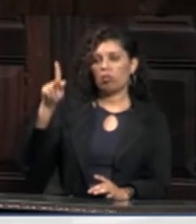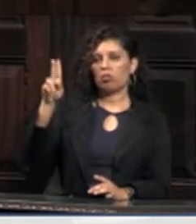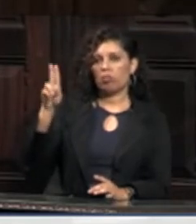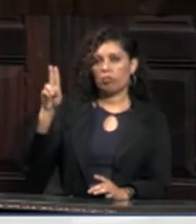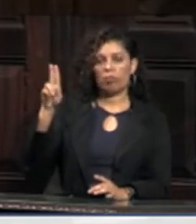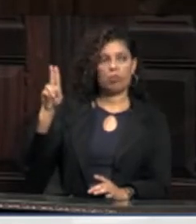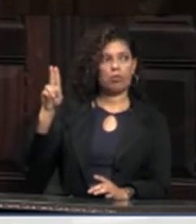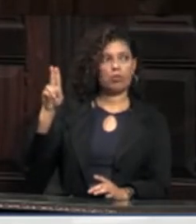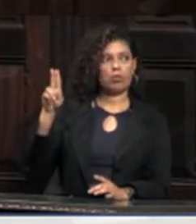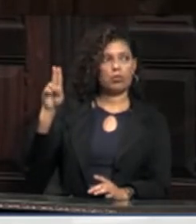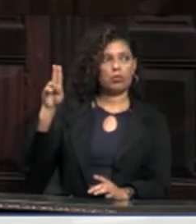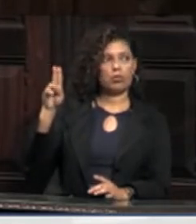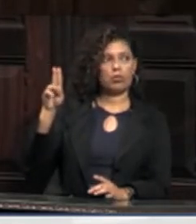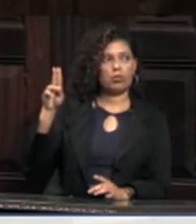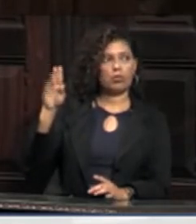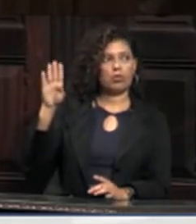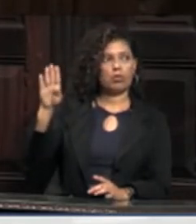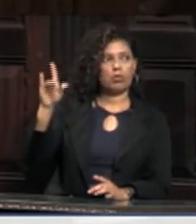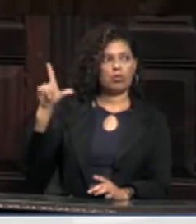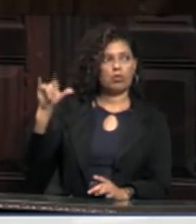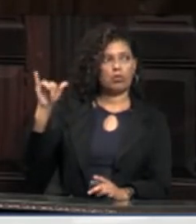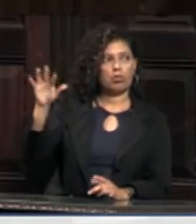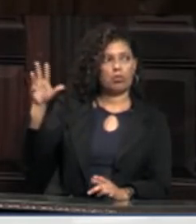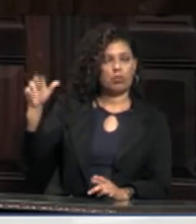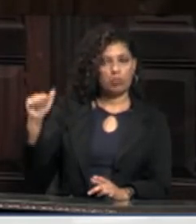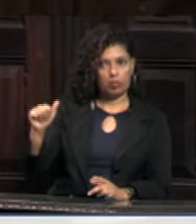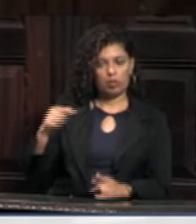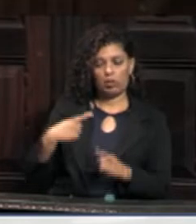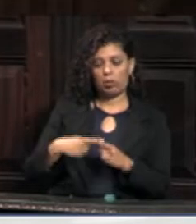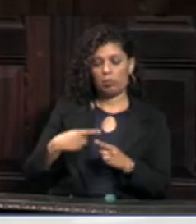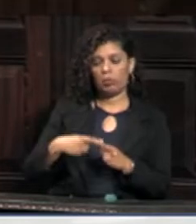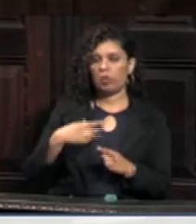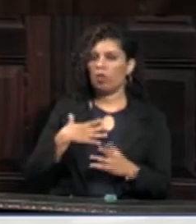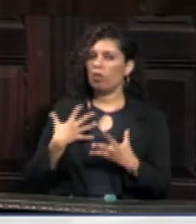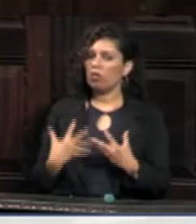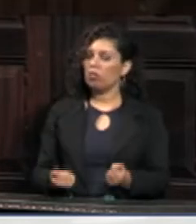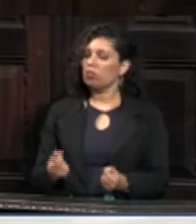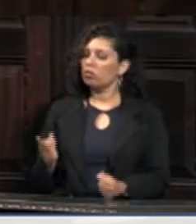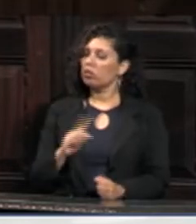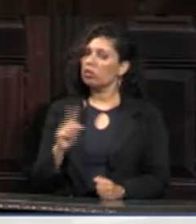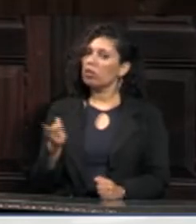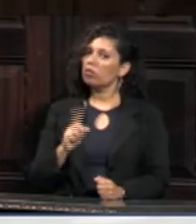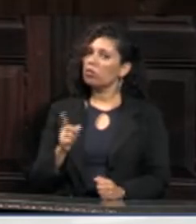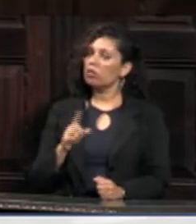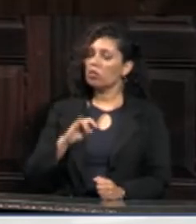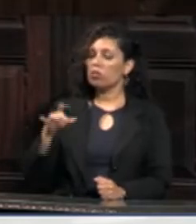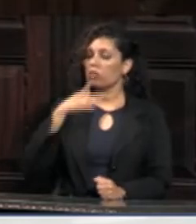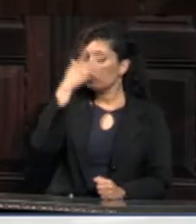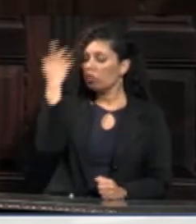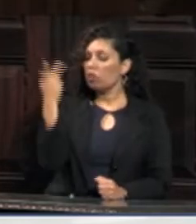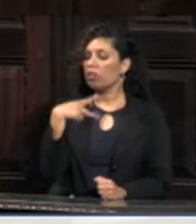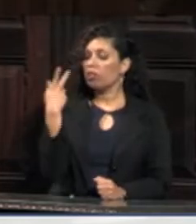que ninguém seja democrata se verdadeiramente não o for